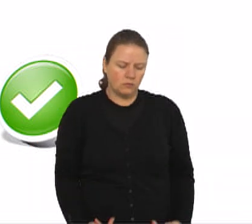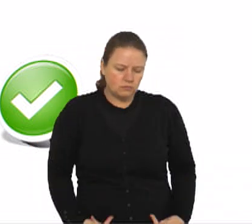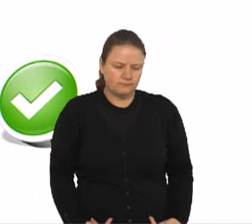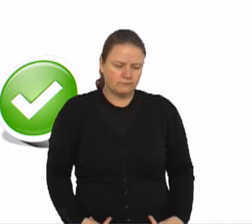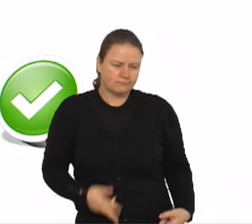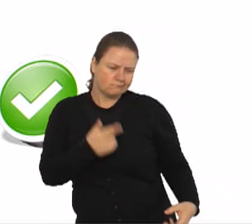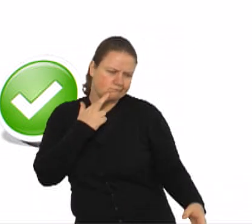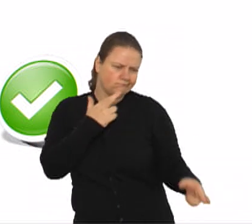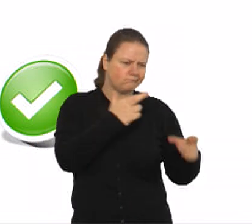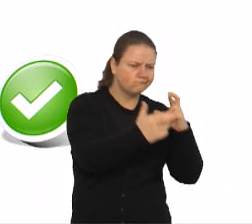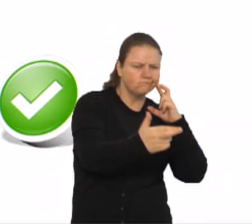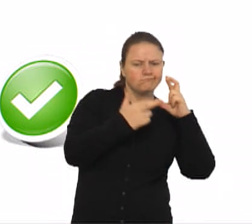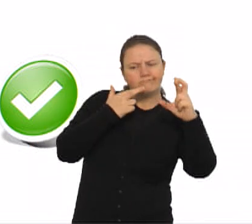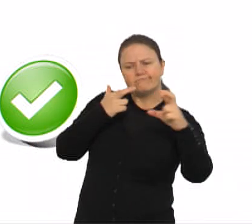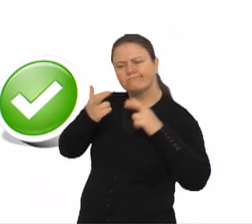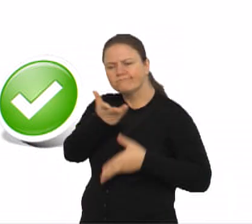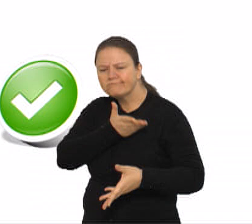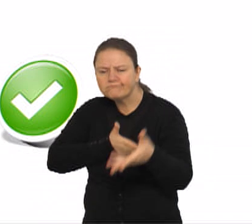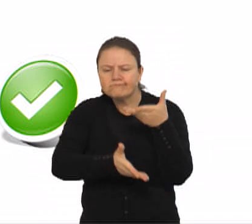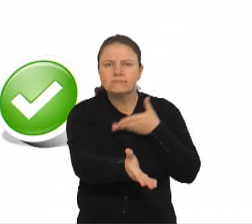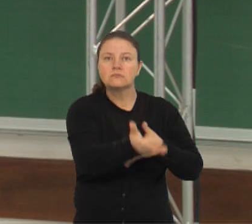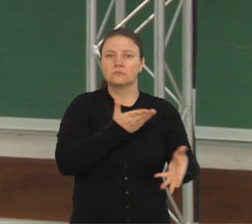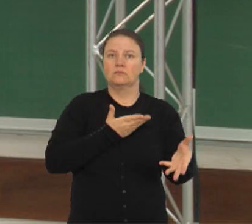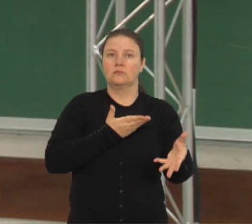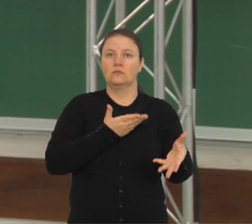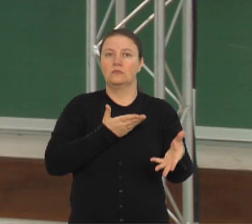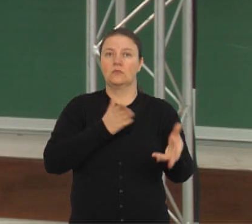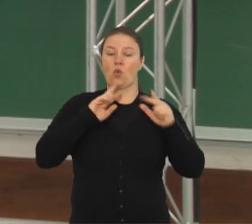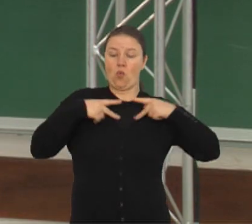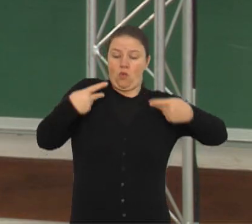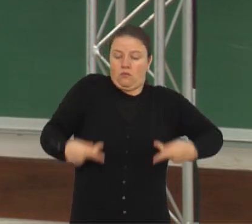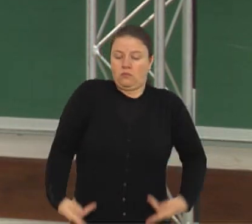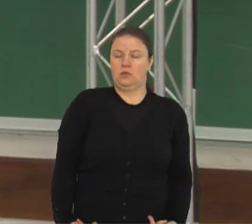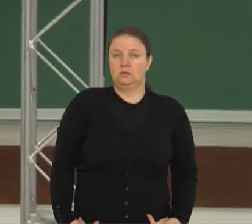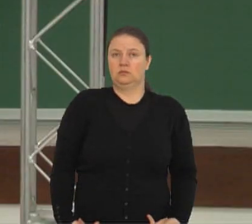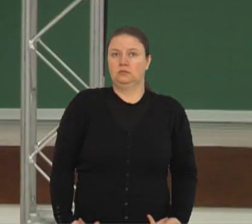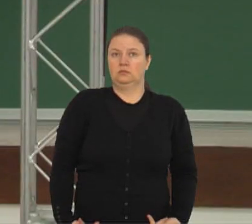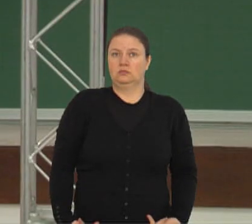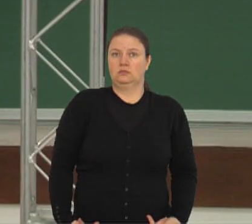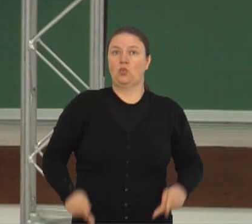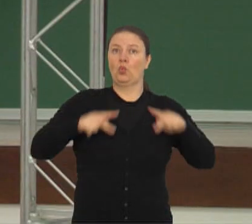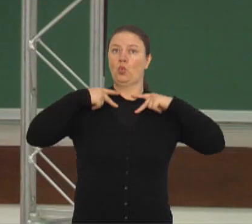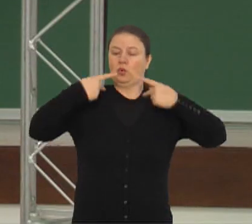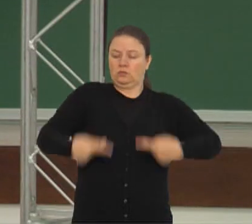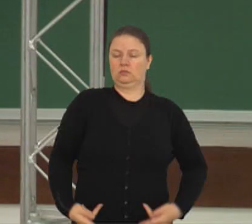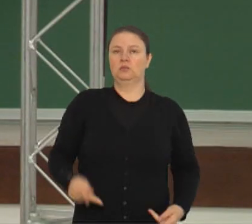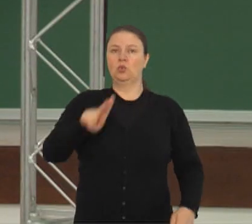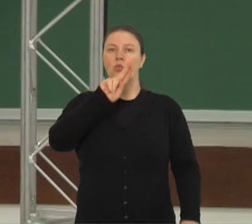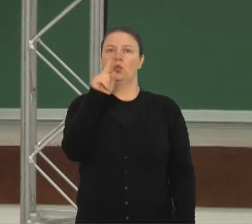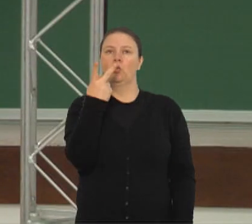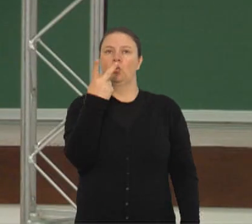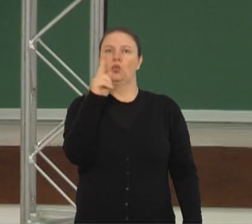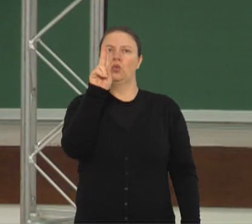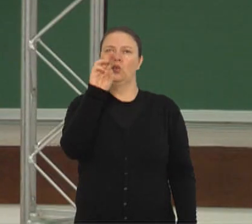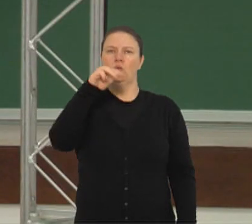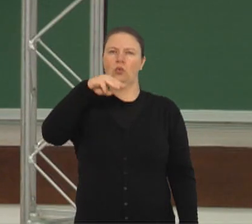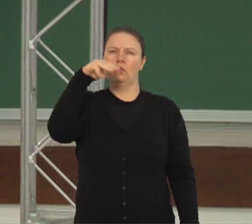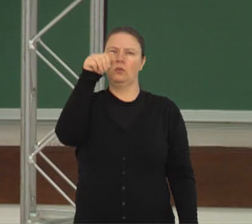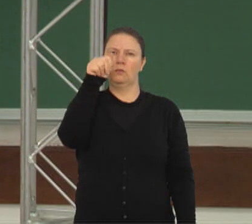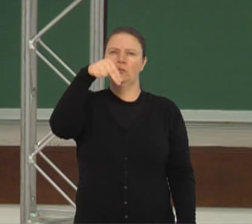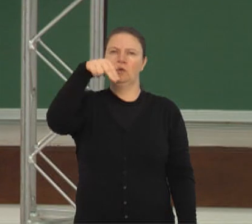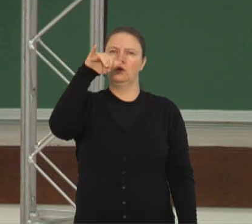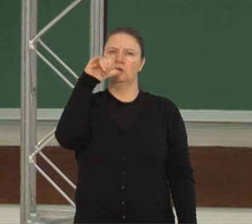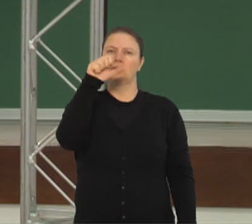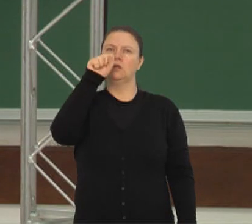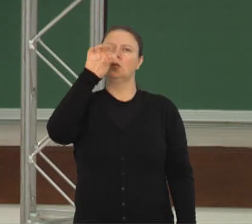entre si. Por isso são chamados de humanistas. Então, olha bem, olha uma pequena diferença